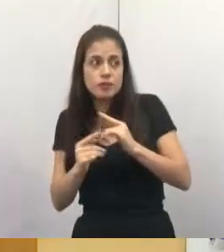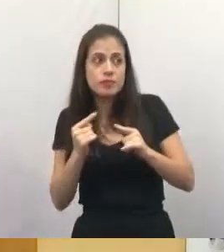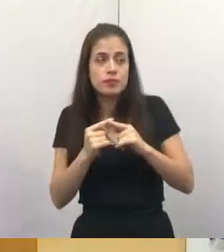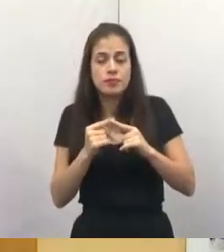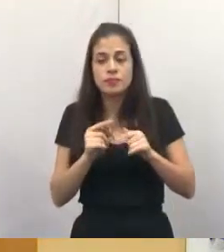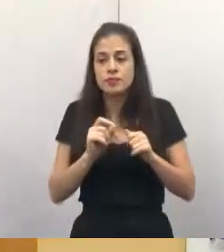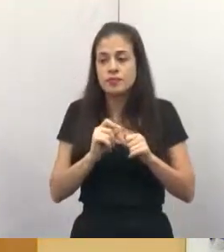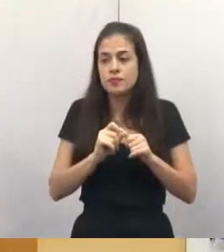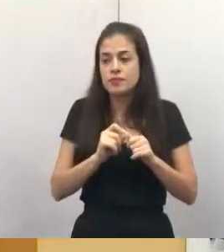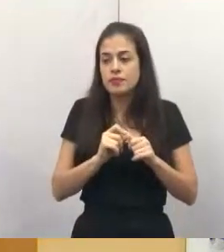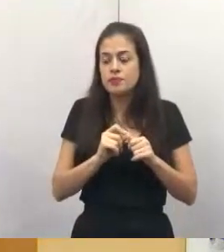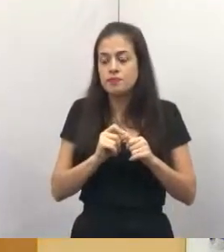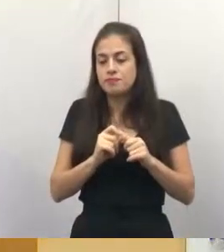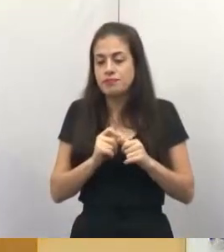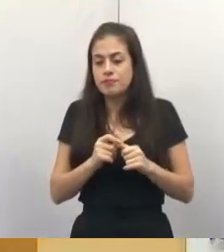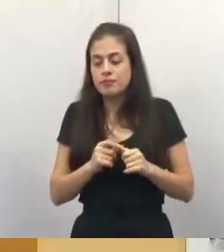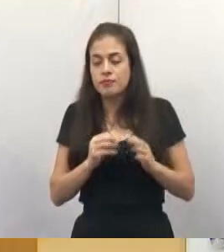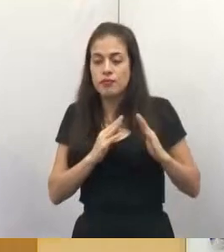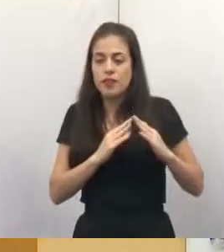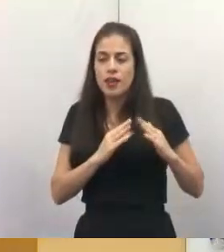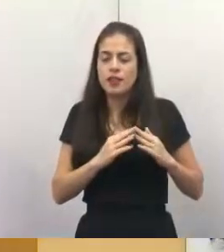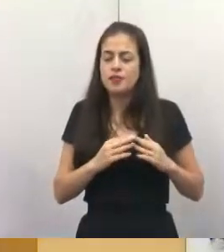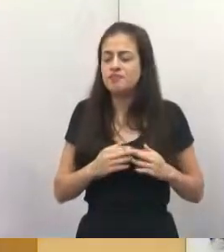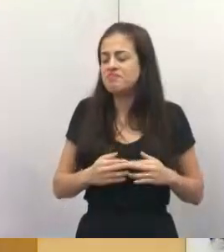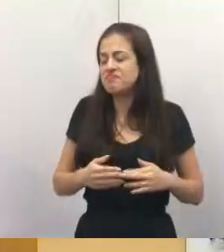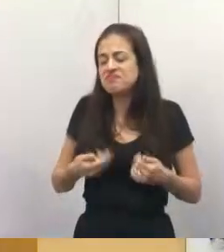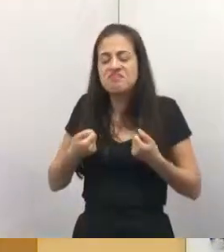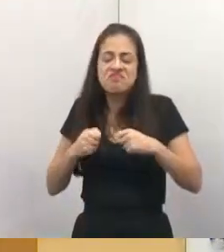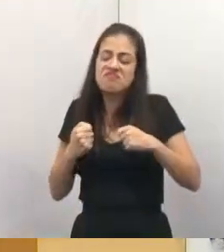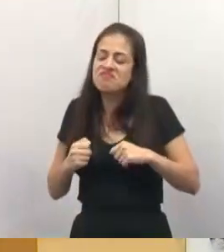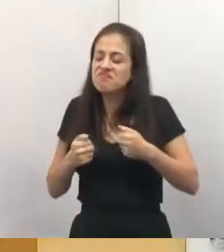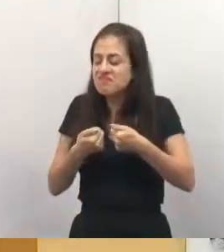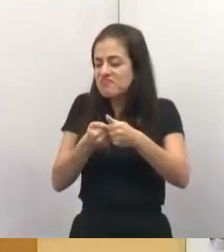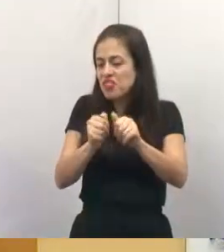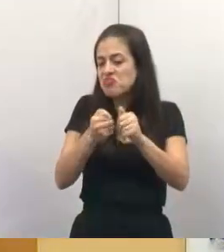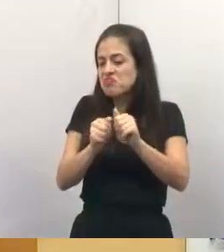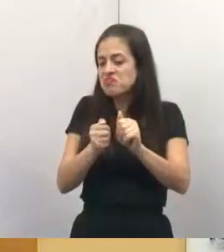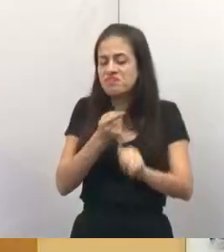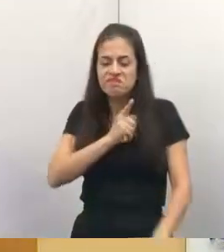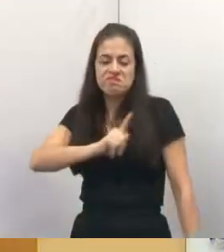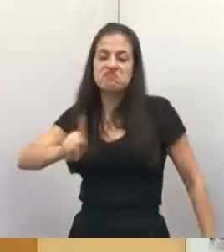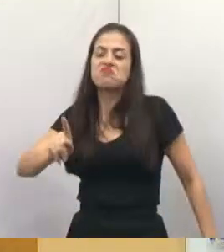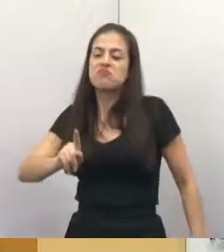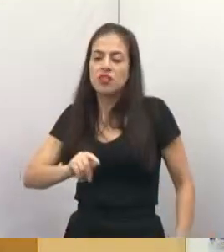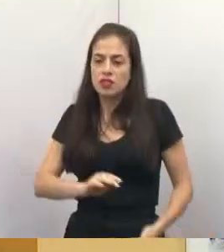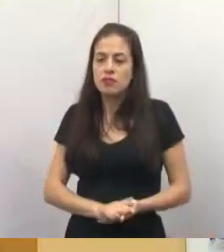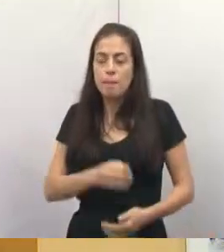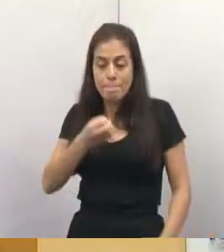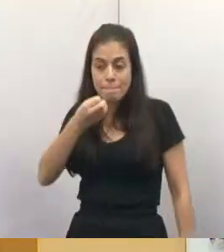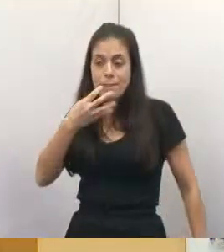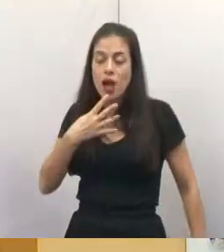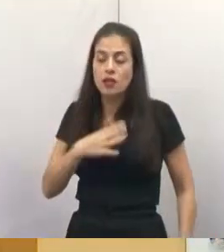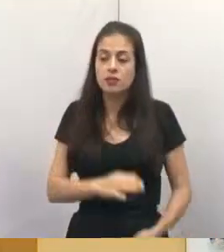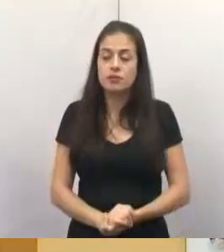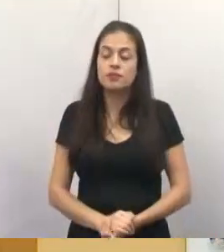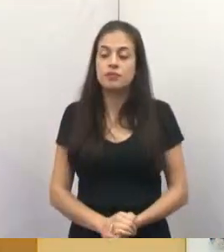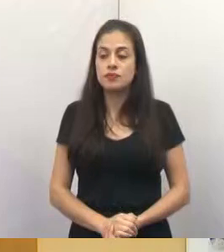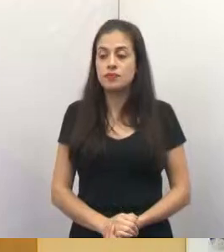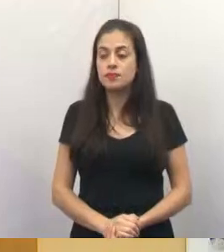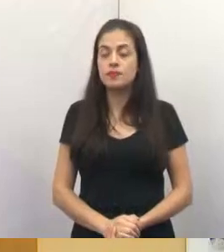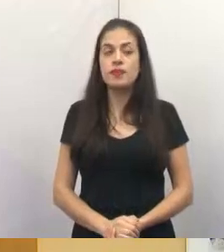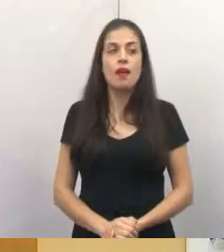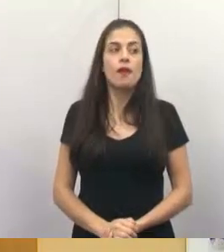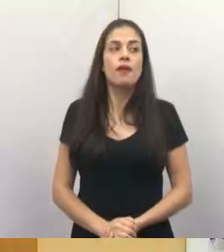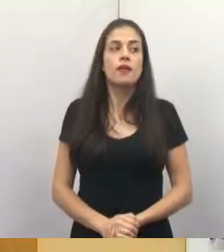faz o pagamento em casa, não precisa ficar pegando, vindo para a cidade, pegando ônibus, já faz em casa já o pagamento, vai ser bom, isso foi bom. Então, eu vim falar